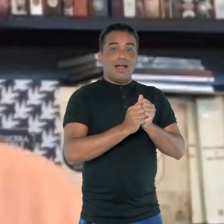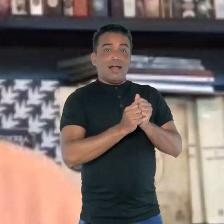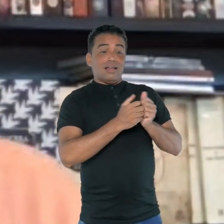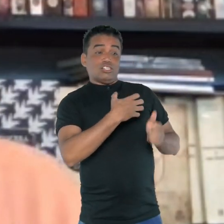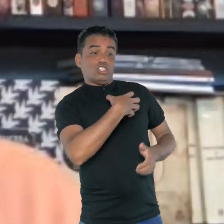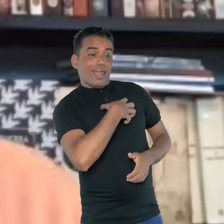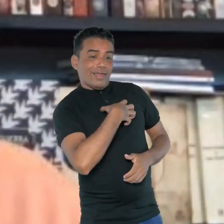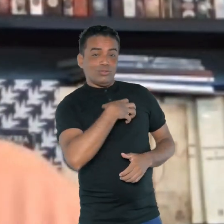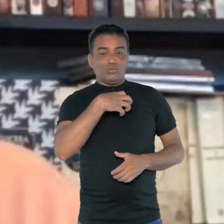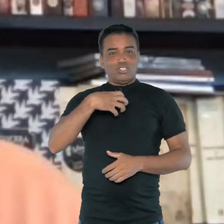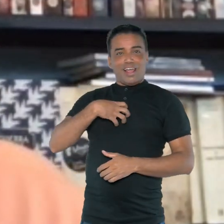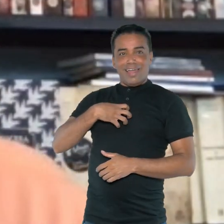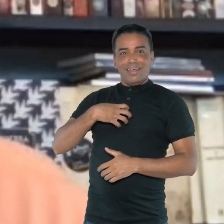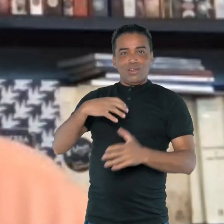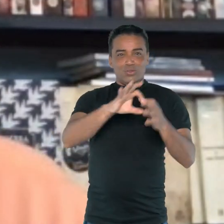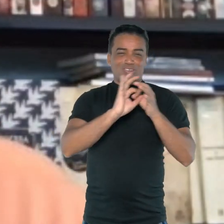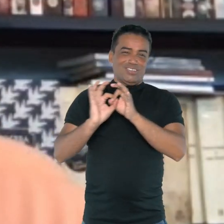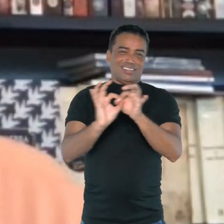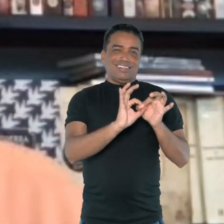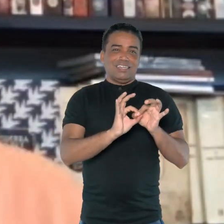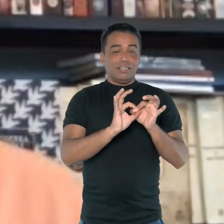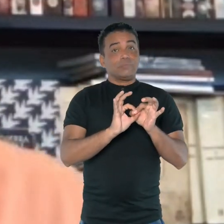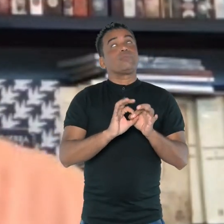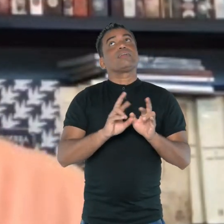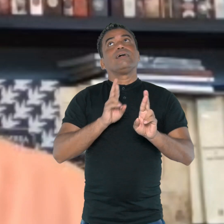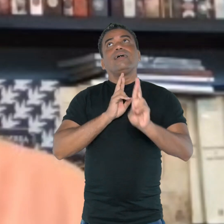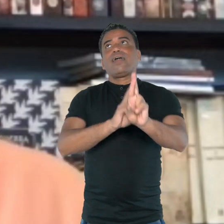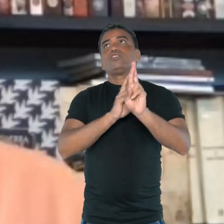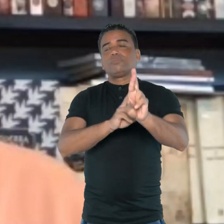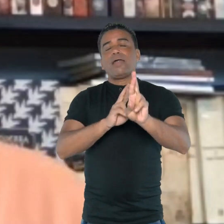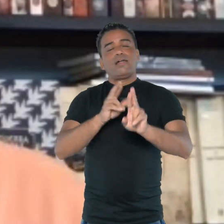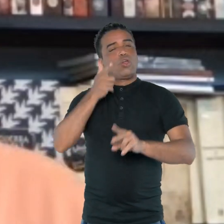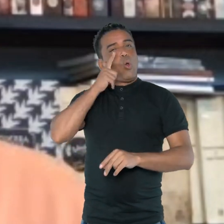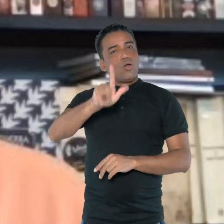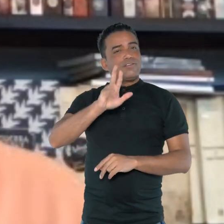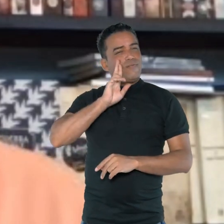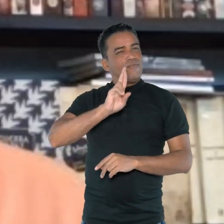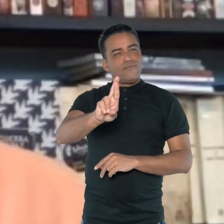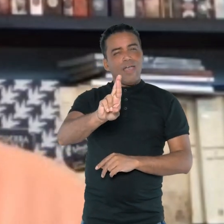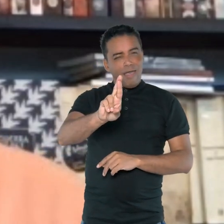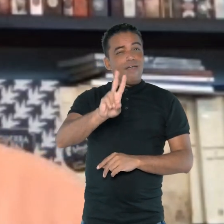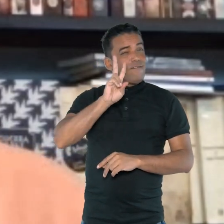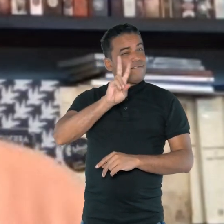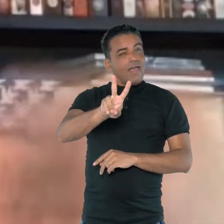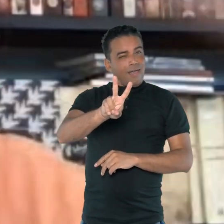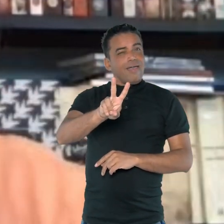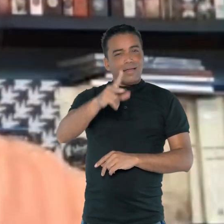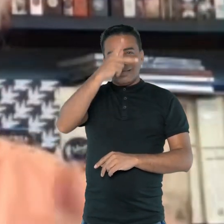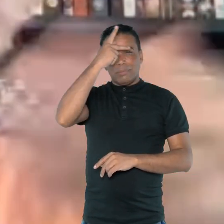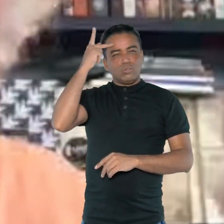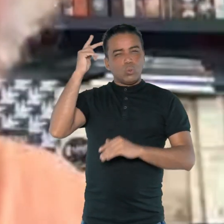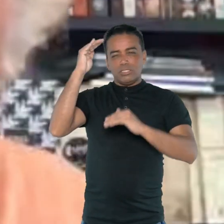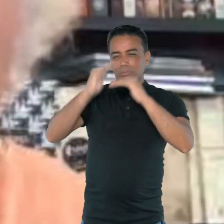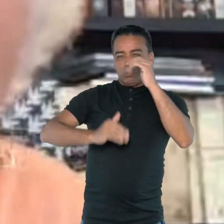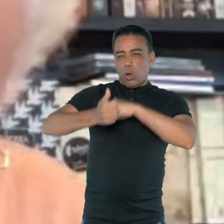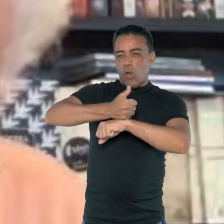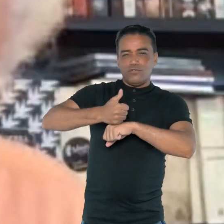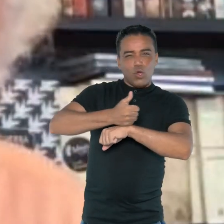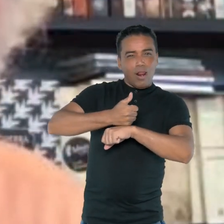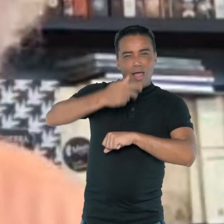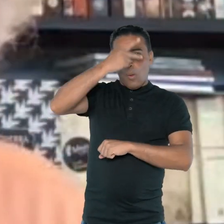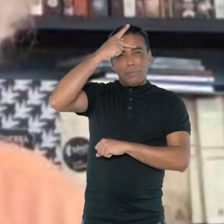superior. Eu espero viver tempo suficiente para ver esse autor, essa